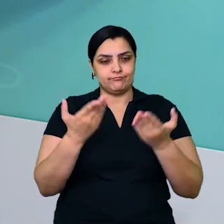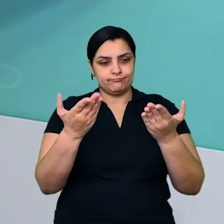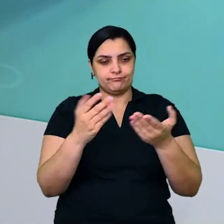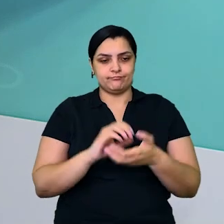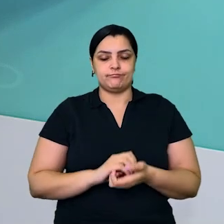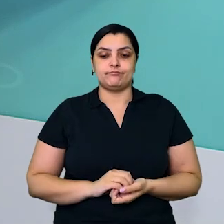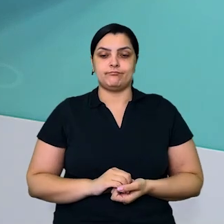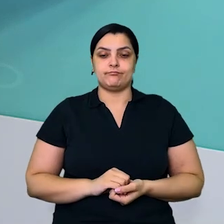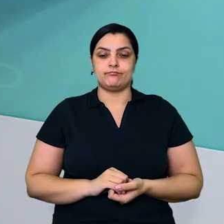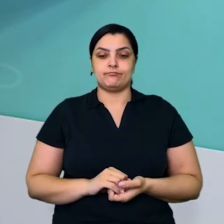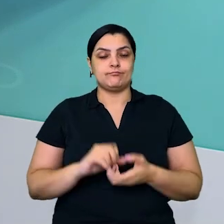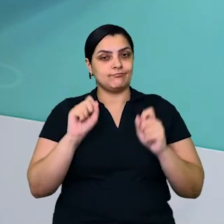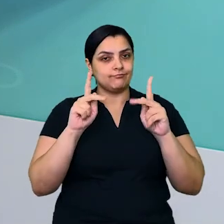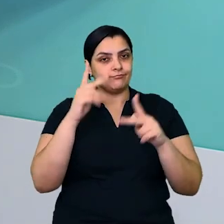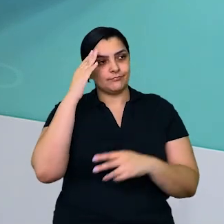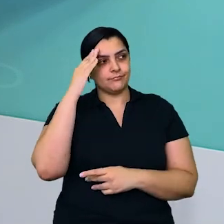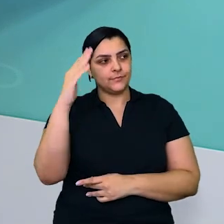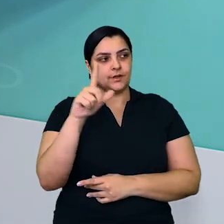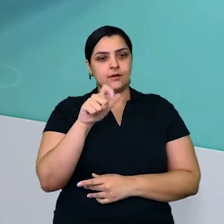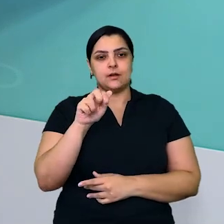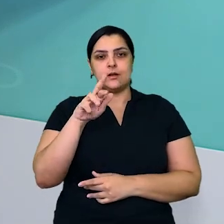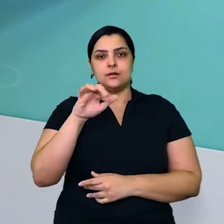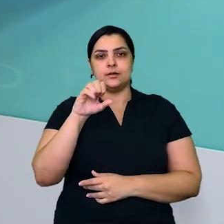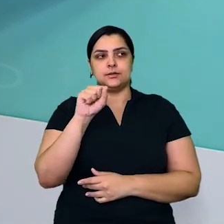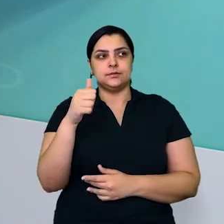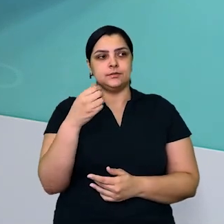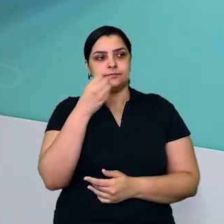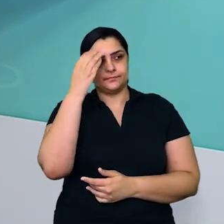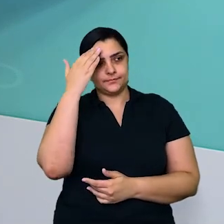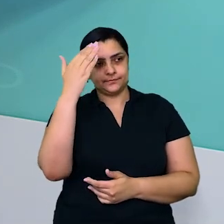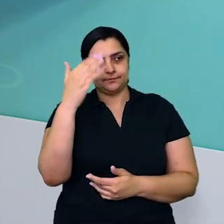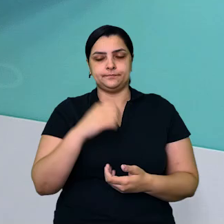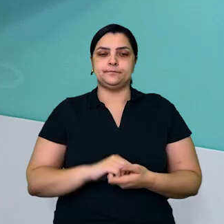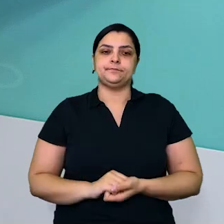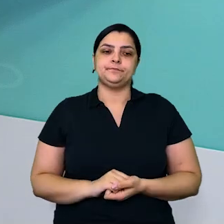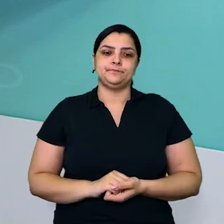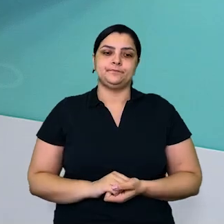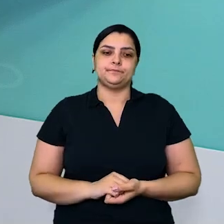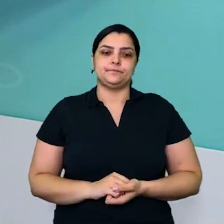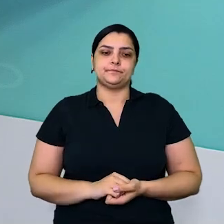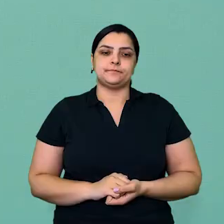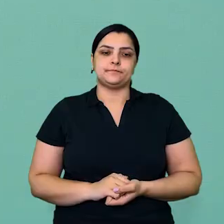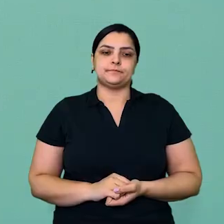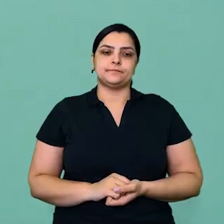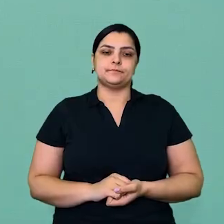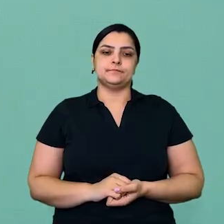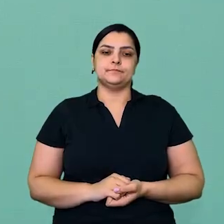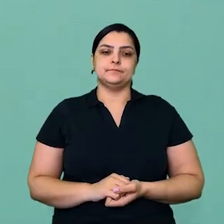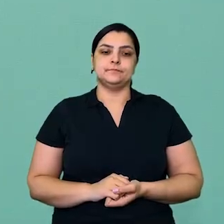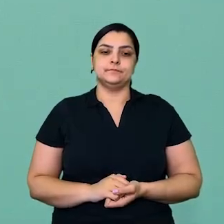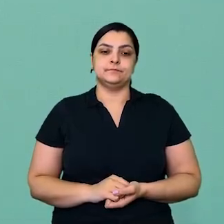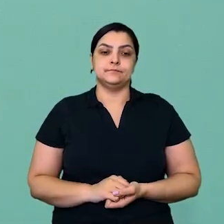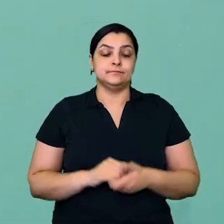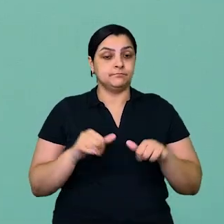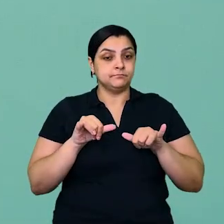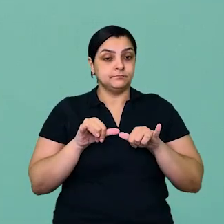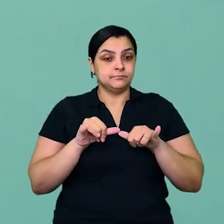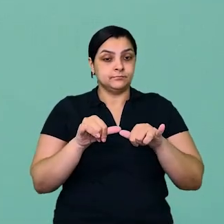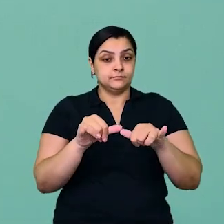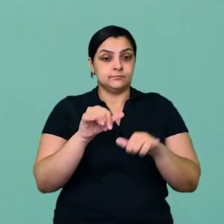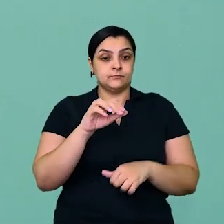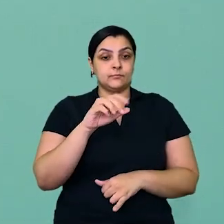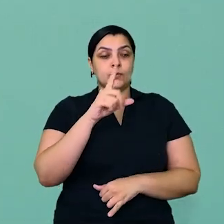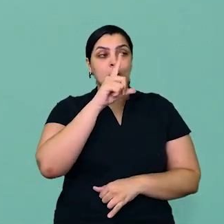no estúdio. Tá certo, Larissa. Muito obrigada pela sua participação aqui no Revista TST. A rede de